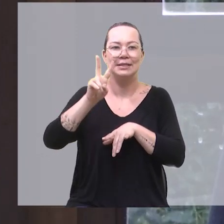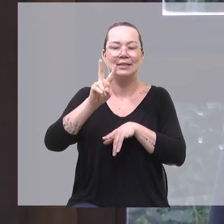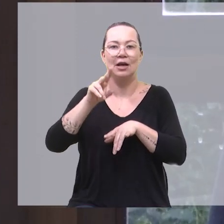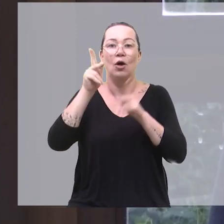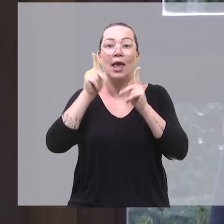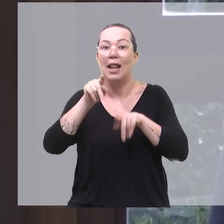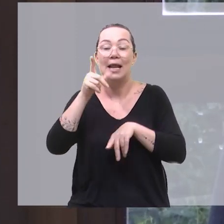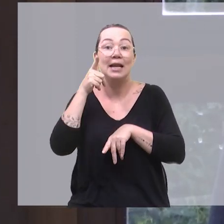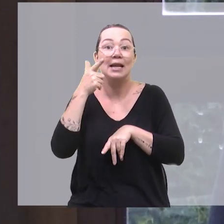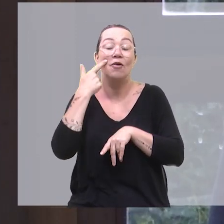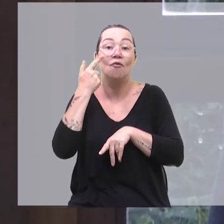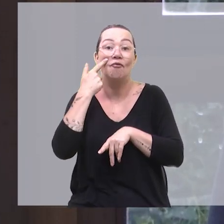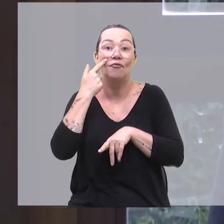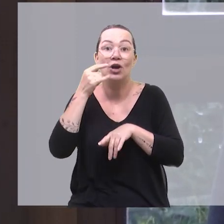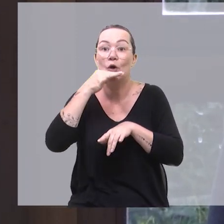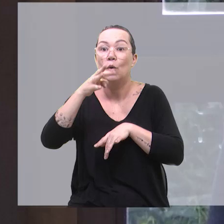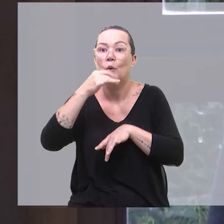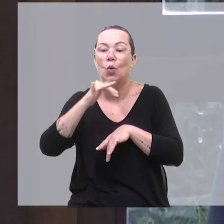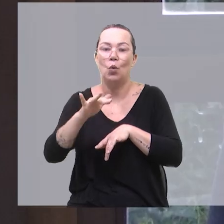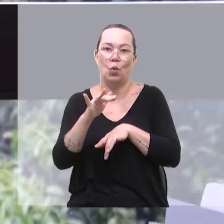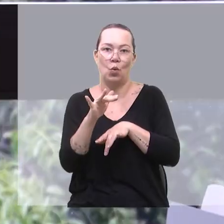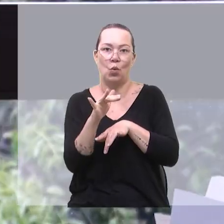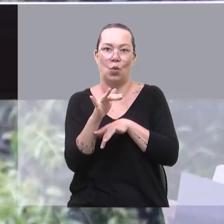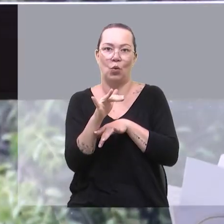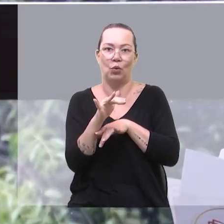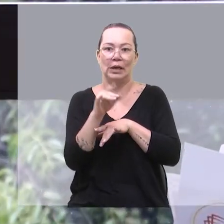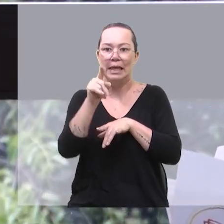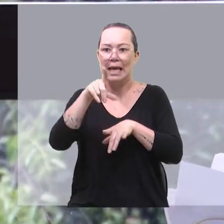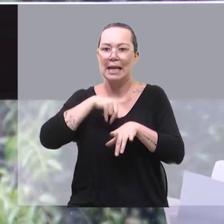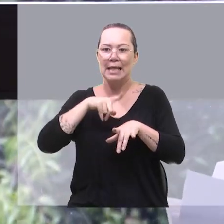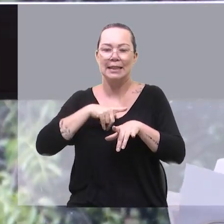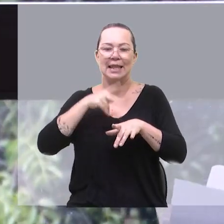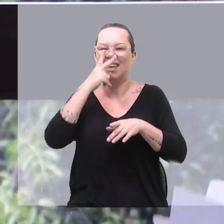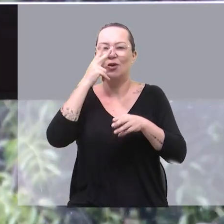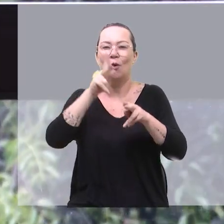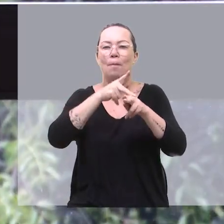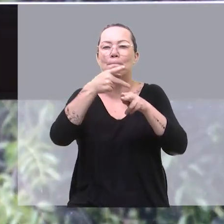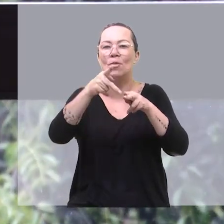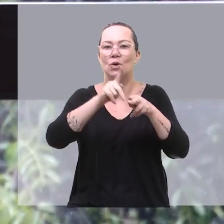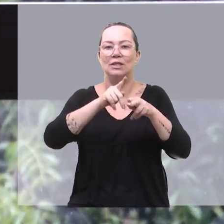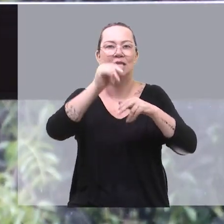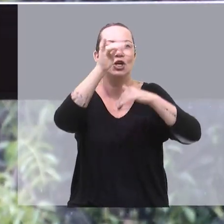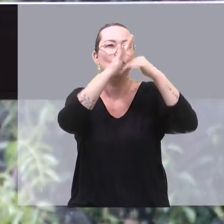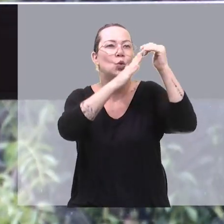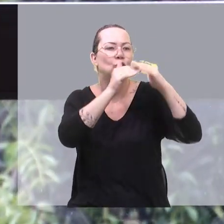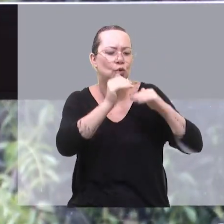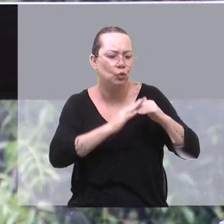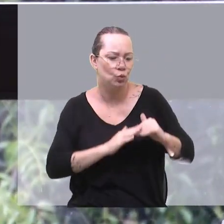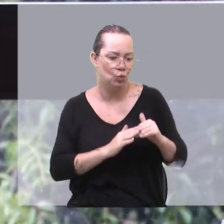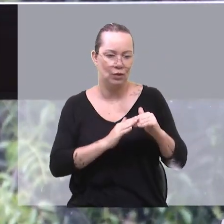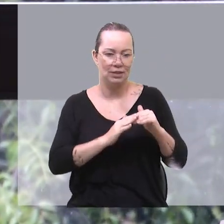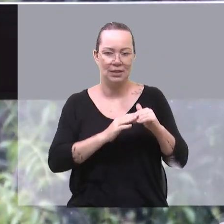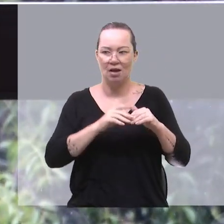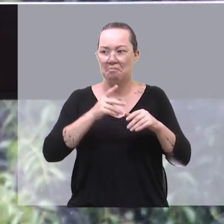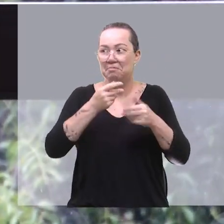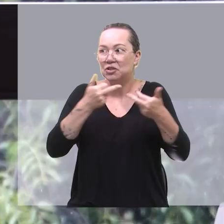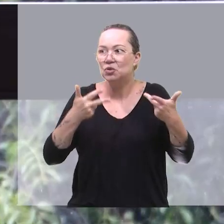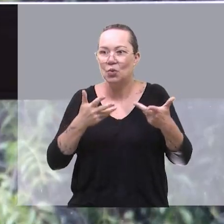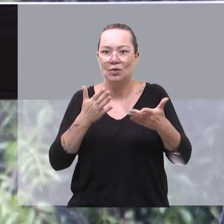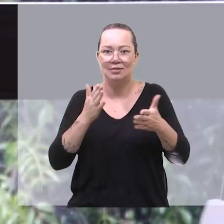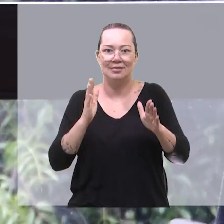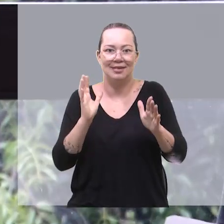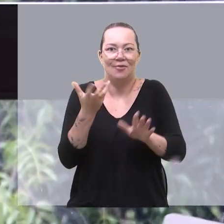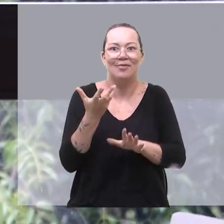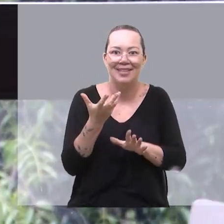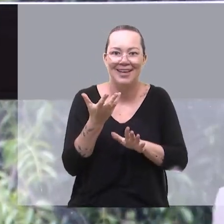vê cores tem como poética o acaso, a imperfeição e a desconstrução das formas. A